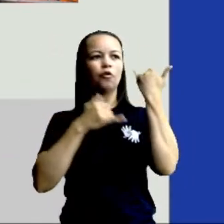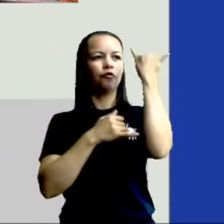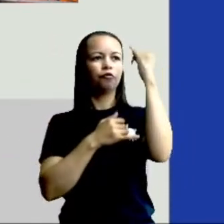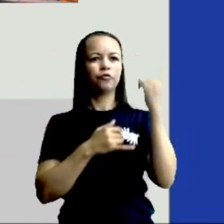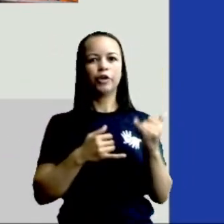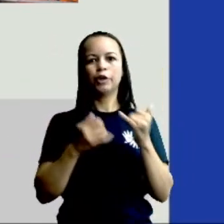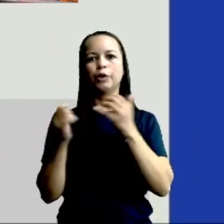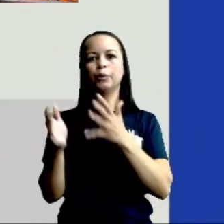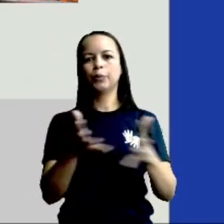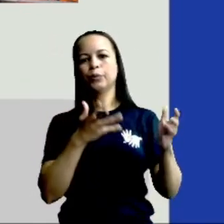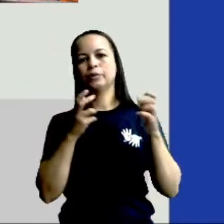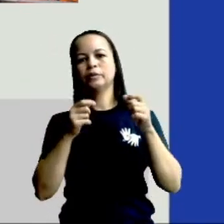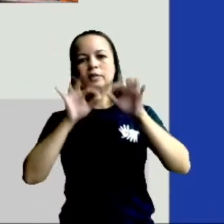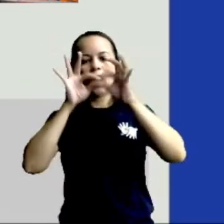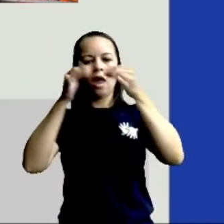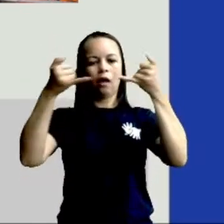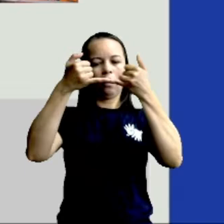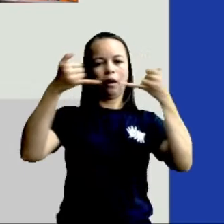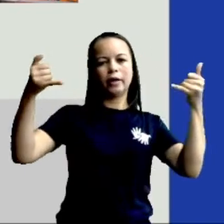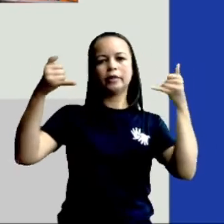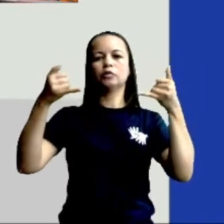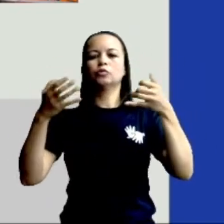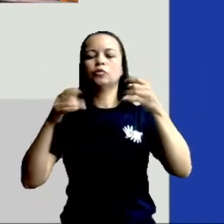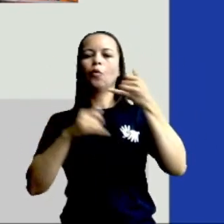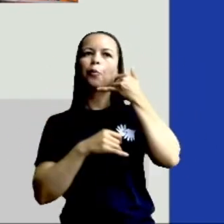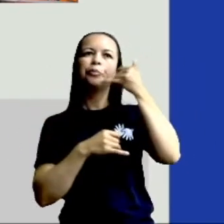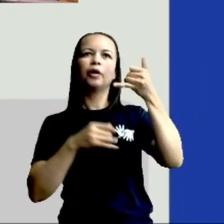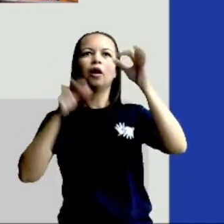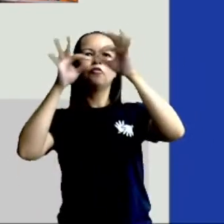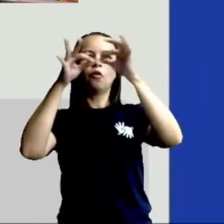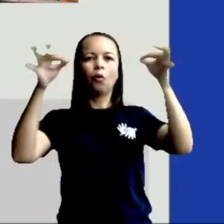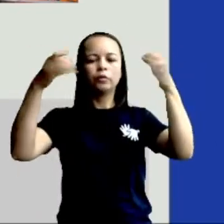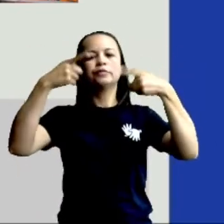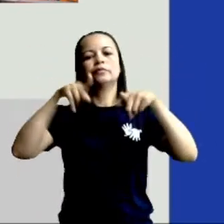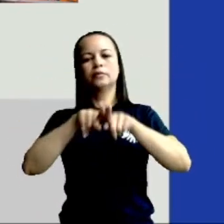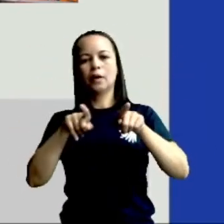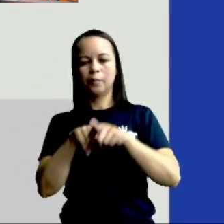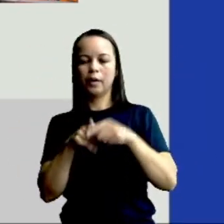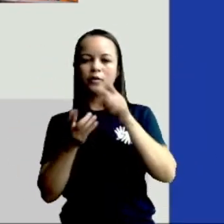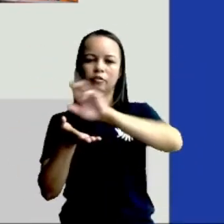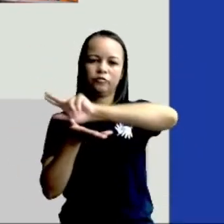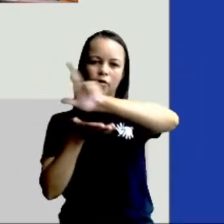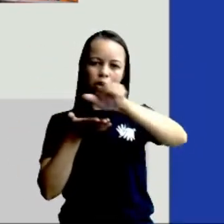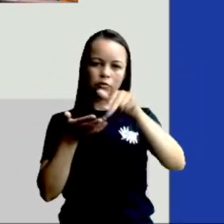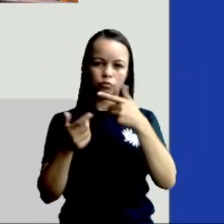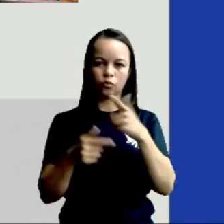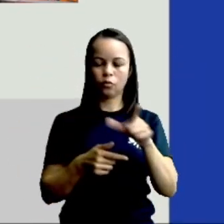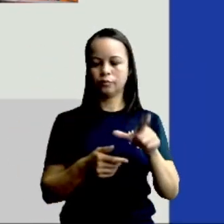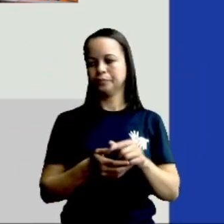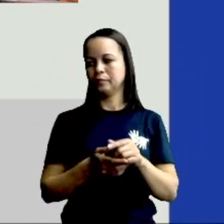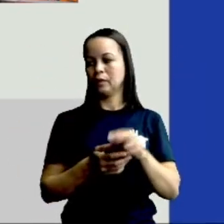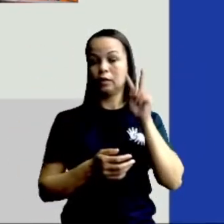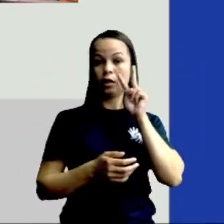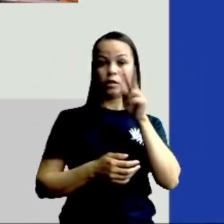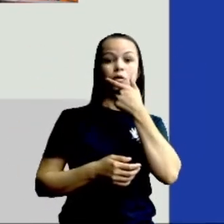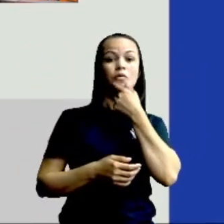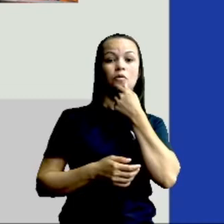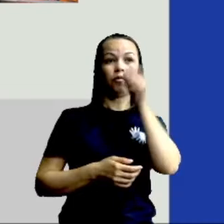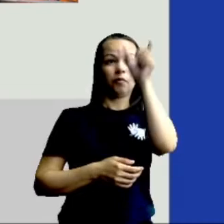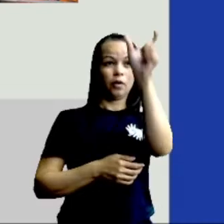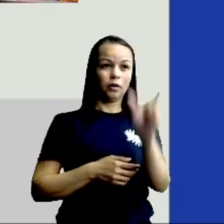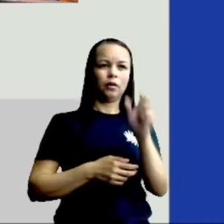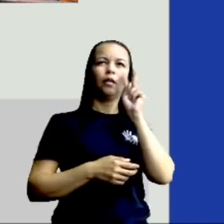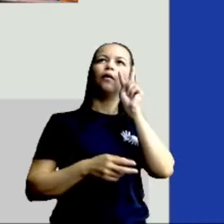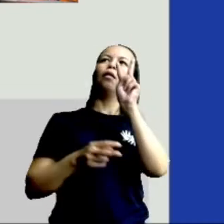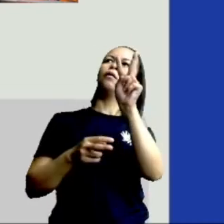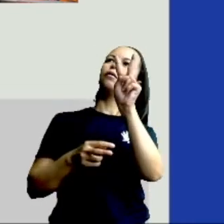o lixo, torre de telefone, entre outros. Como no exemplo aí da foto, vocês podem ver, esse menino olhando é tanto